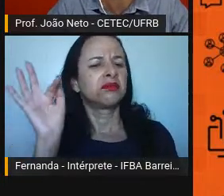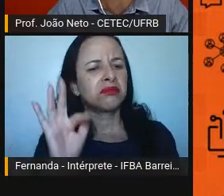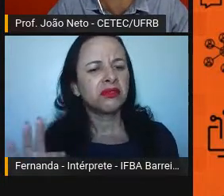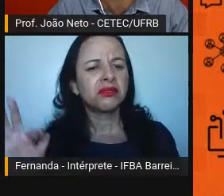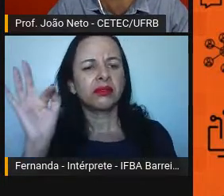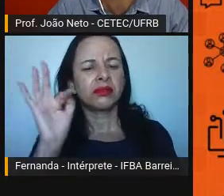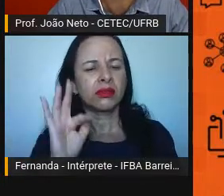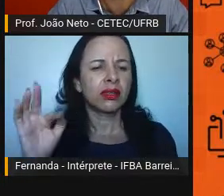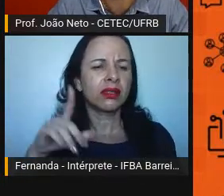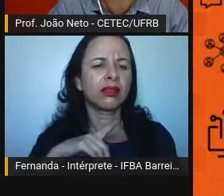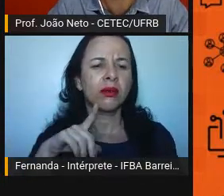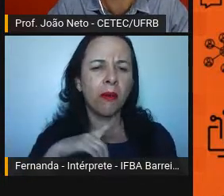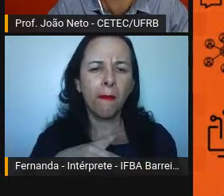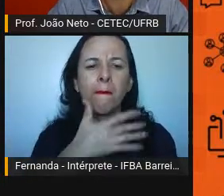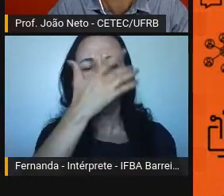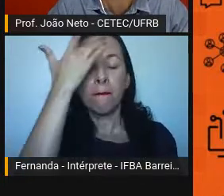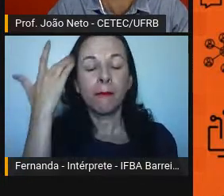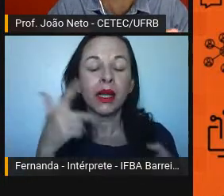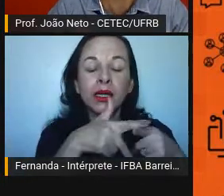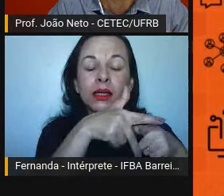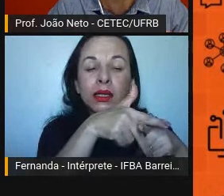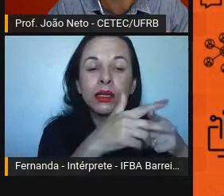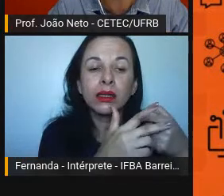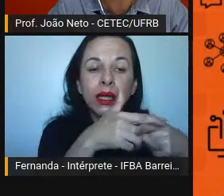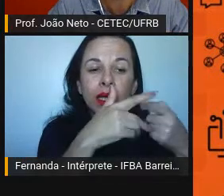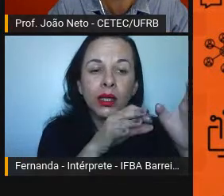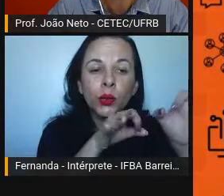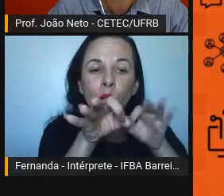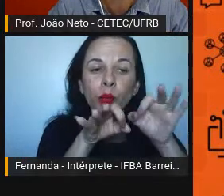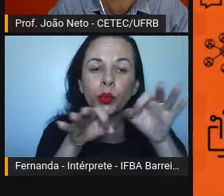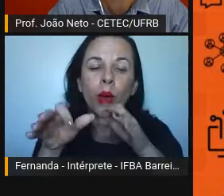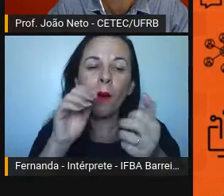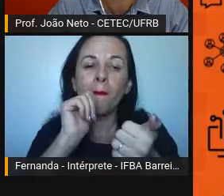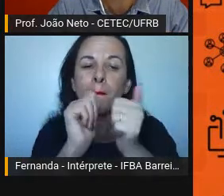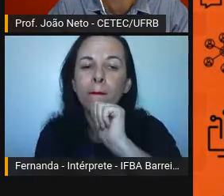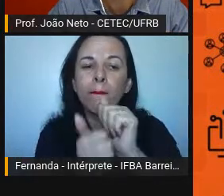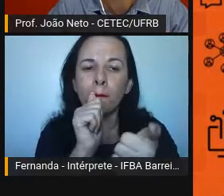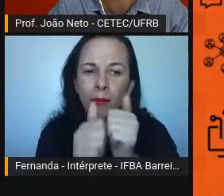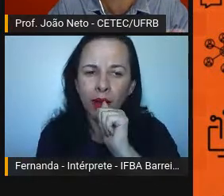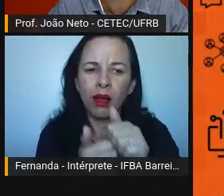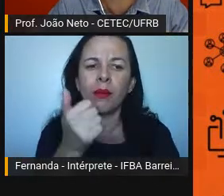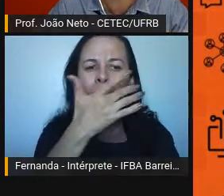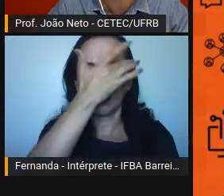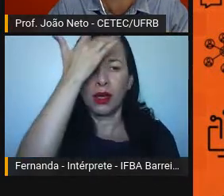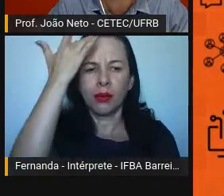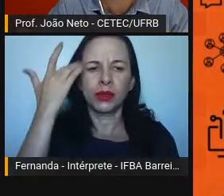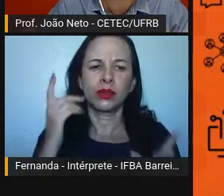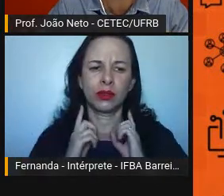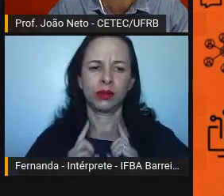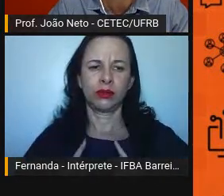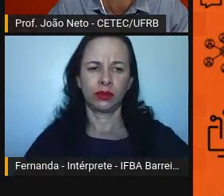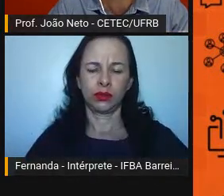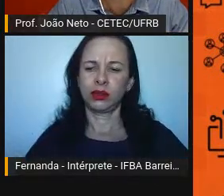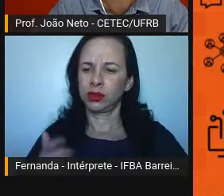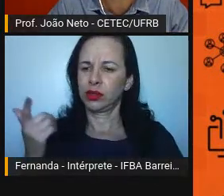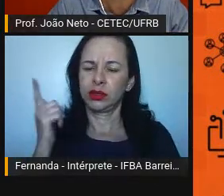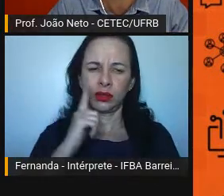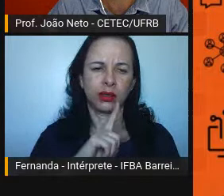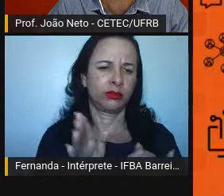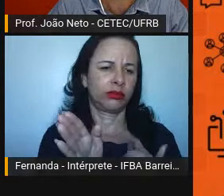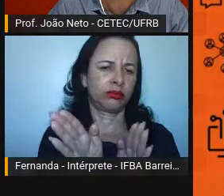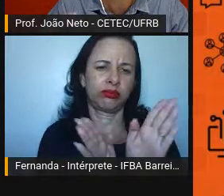para que haja uma Just a nessa condição da pessoa com deficiência de não acessar